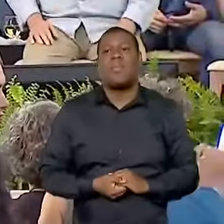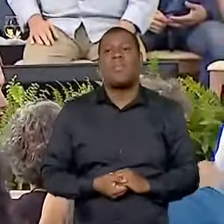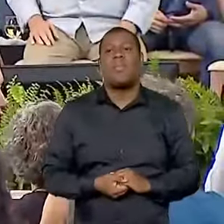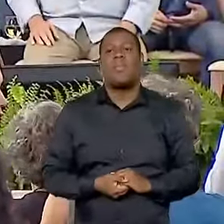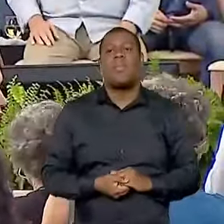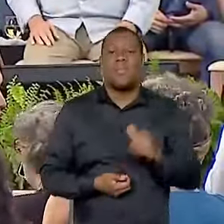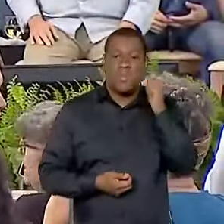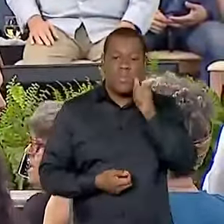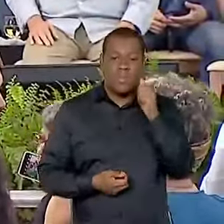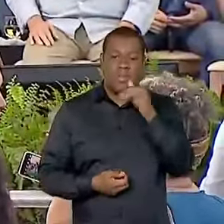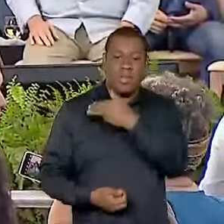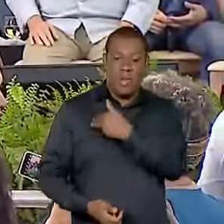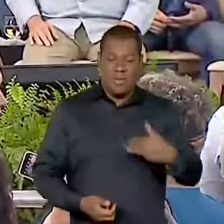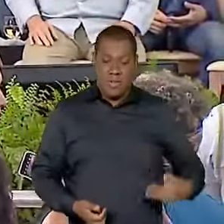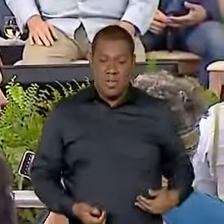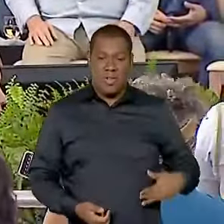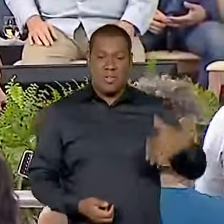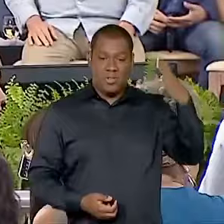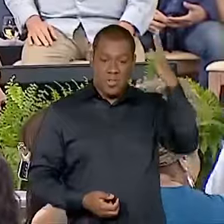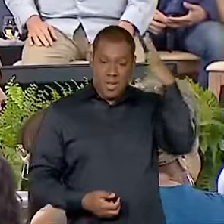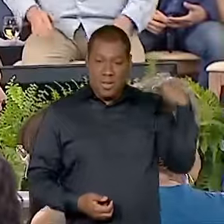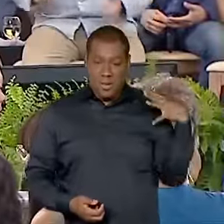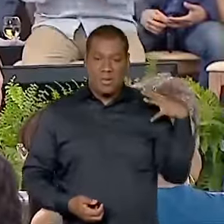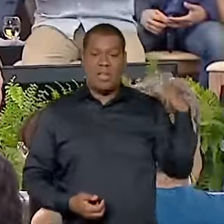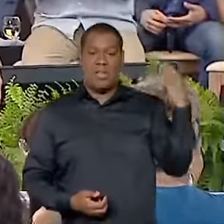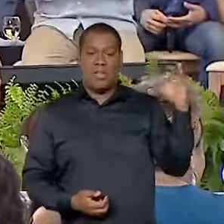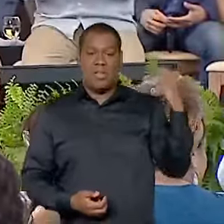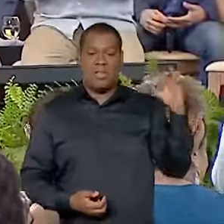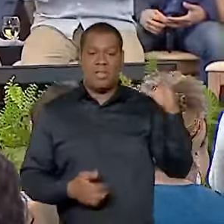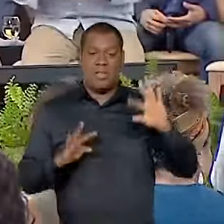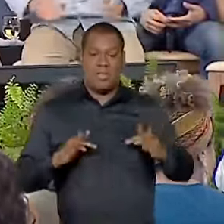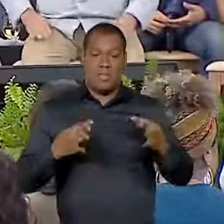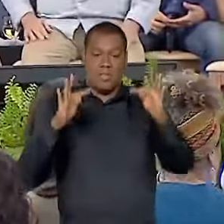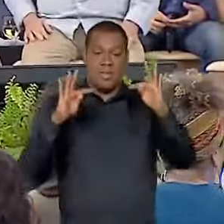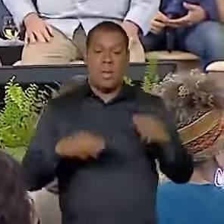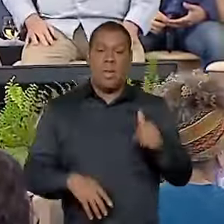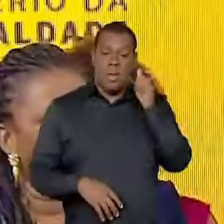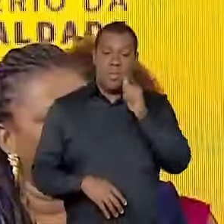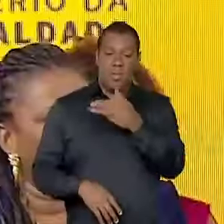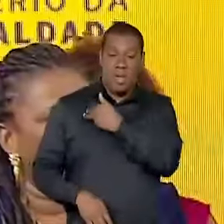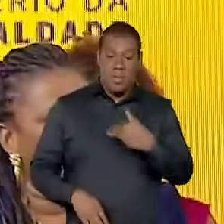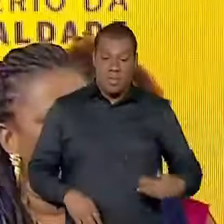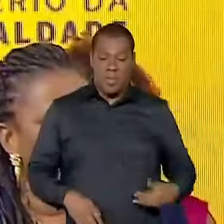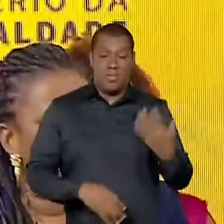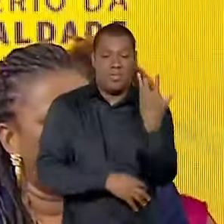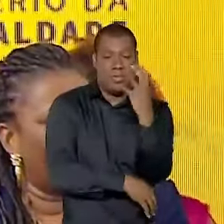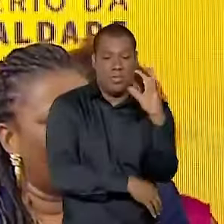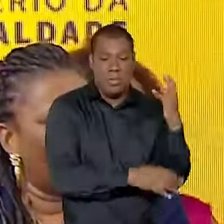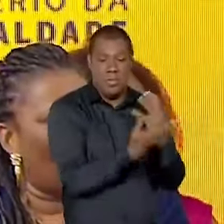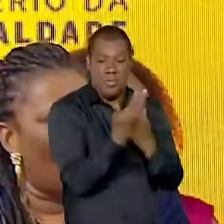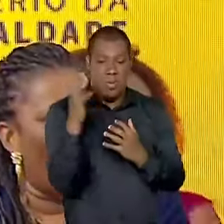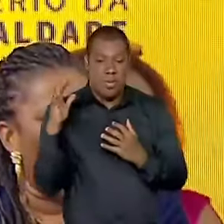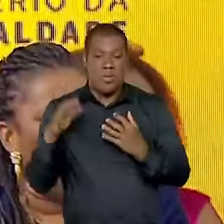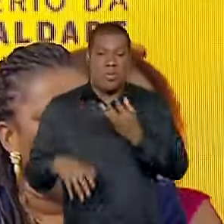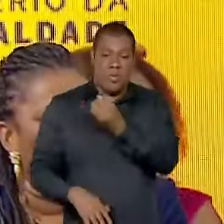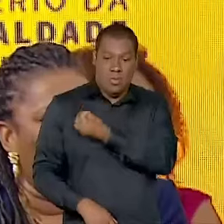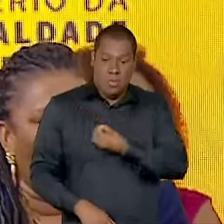Luciana Santos, da Ciência e Tecnologia. A ministra do Meio Ambiente, Marina Silva.